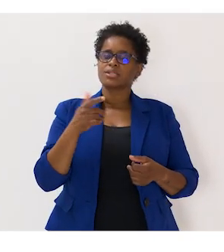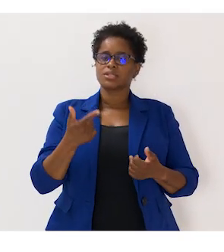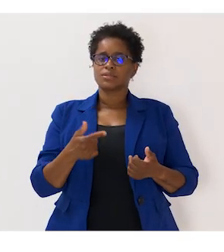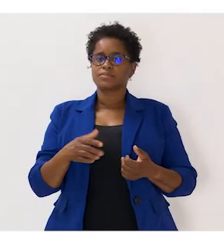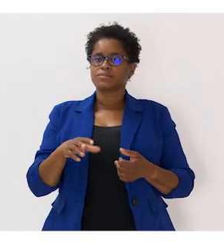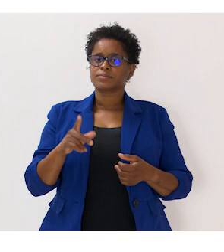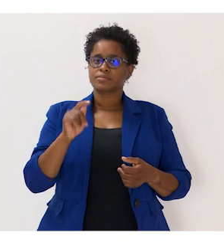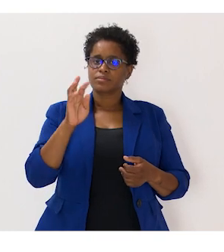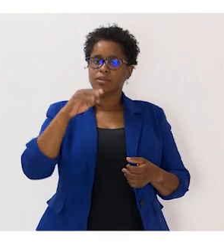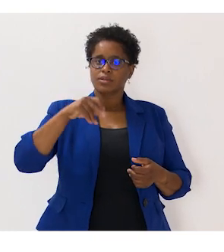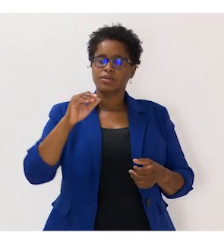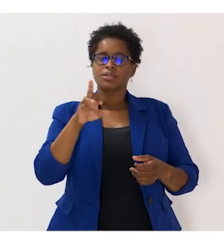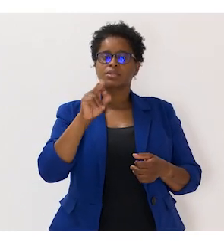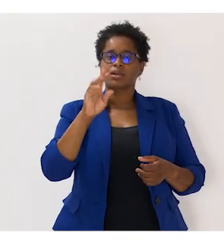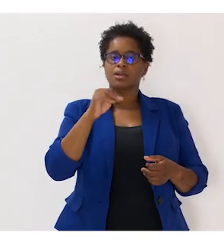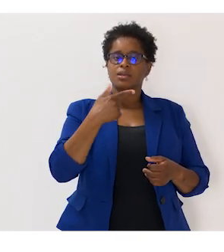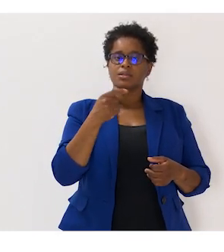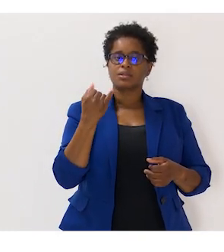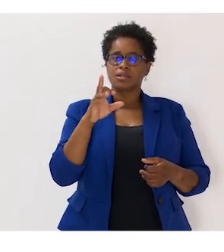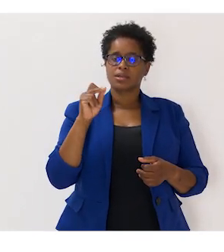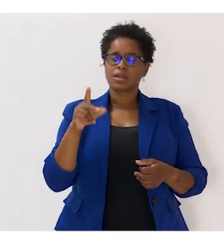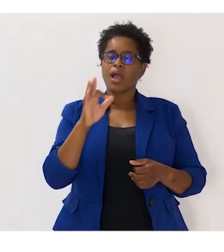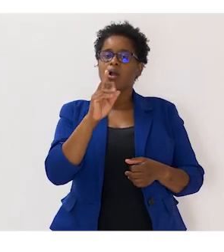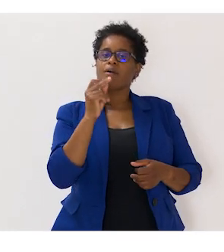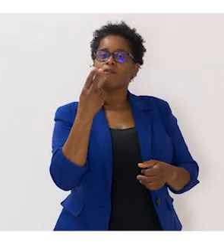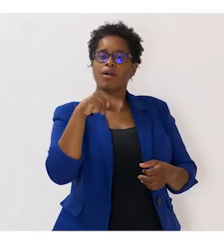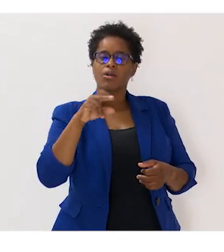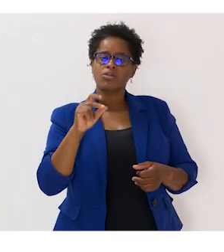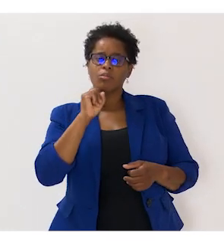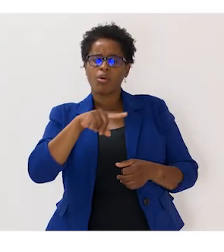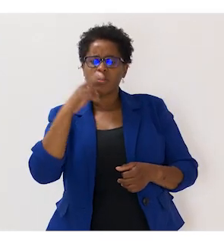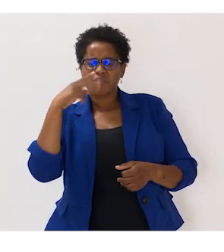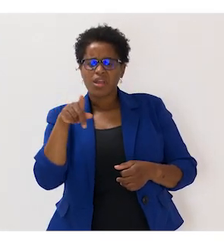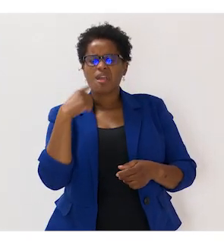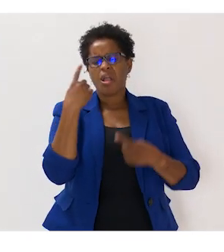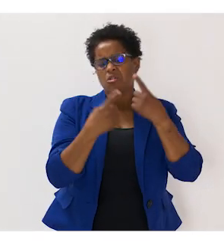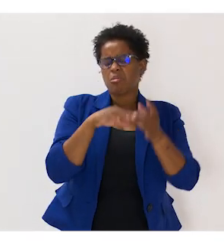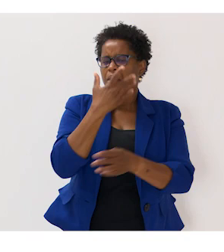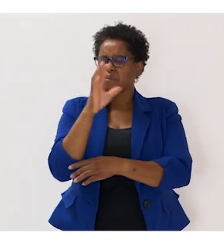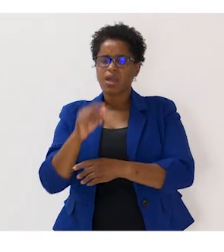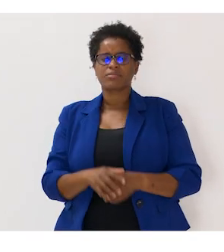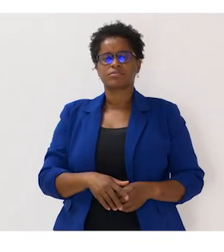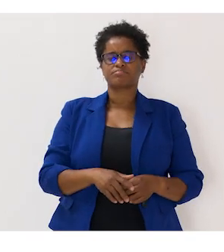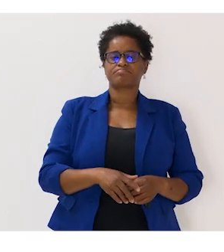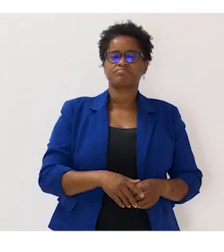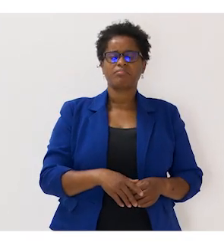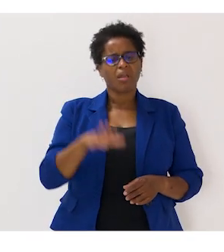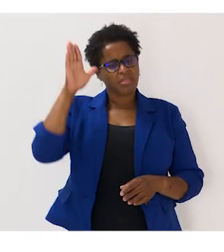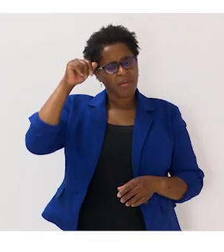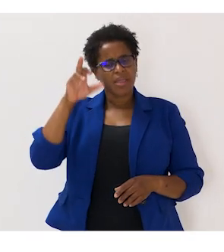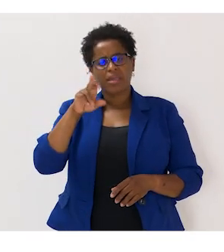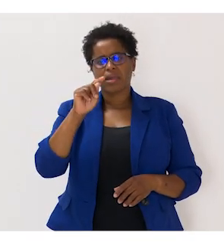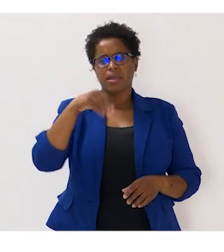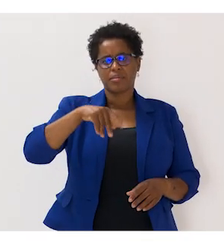espécies rasteiras. A fauna, podemos encontrar ali algumas aves, mamíferos, répteis e